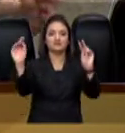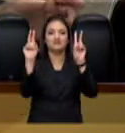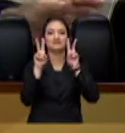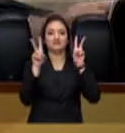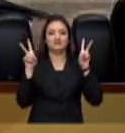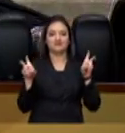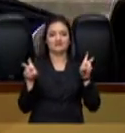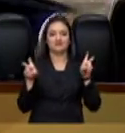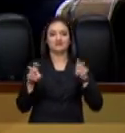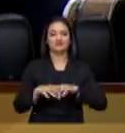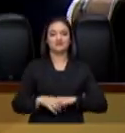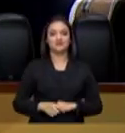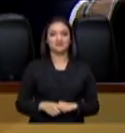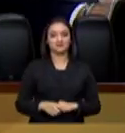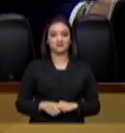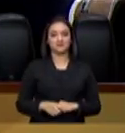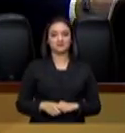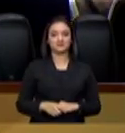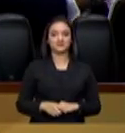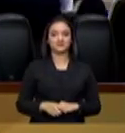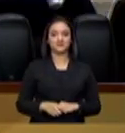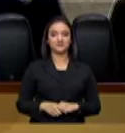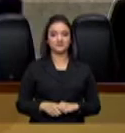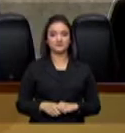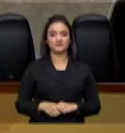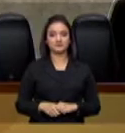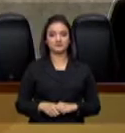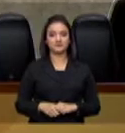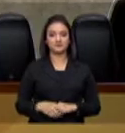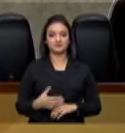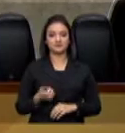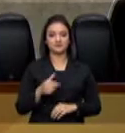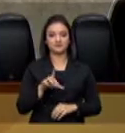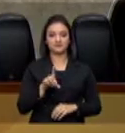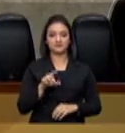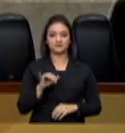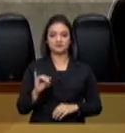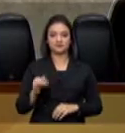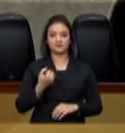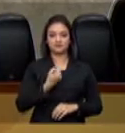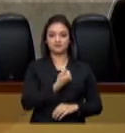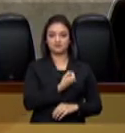O tema dessa ação direta de inconstitucionalidade